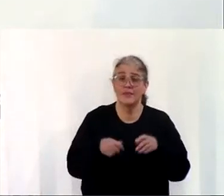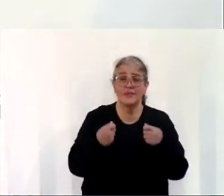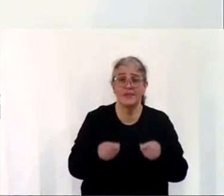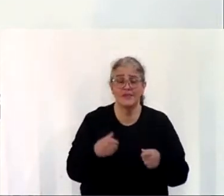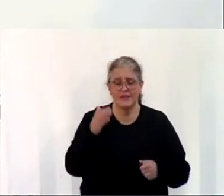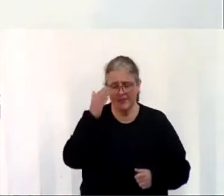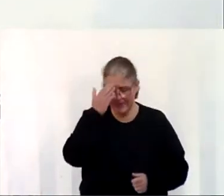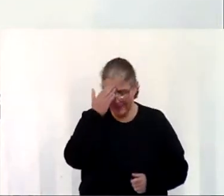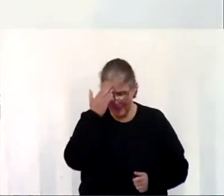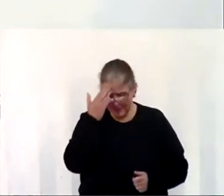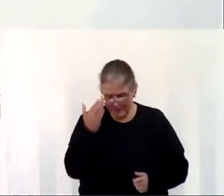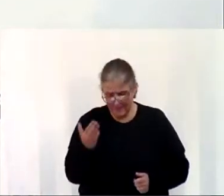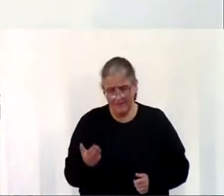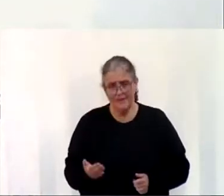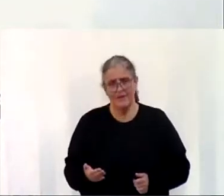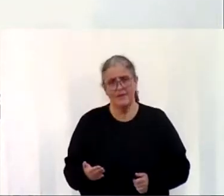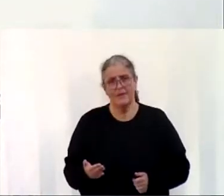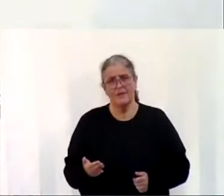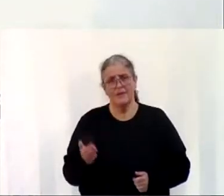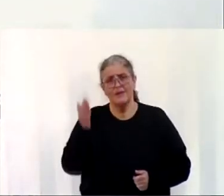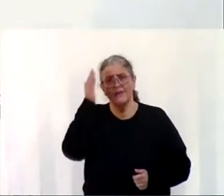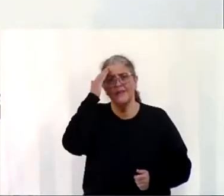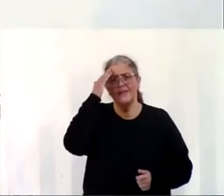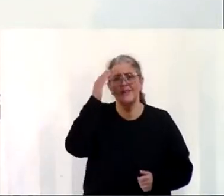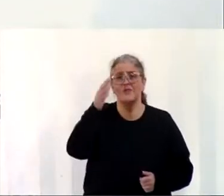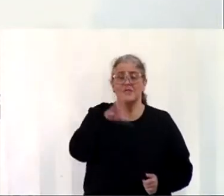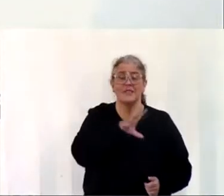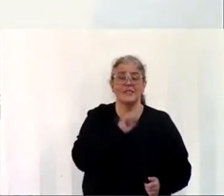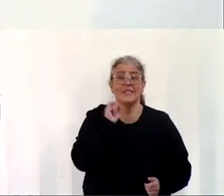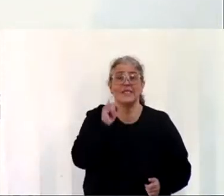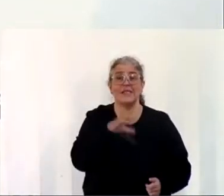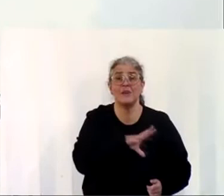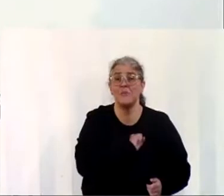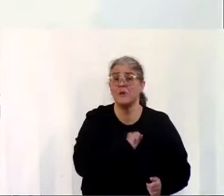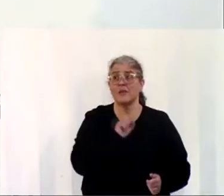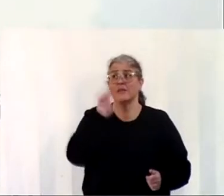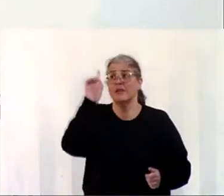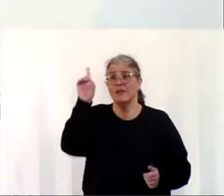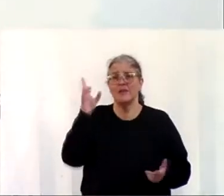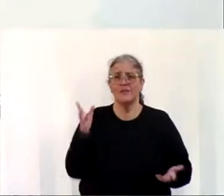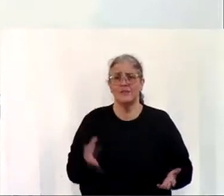Deus, se queriam amar a Deus, se queriam viver com Deus.